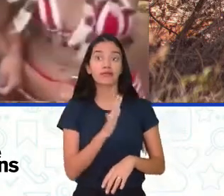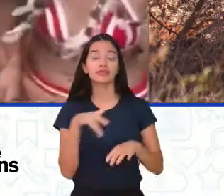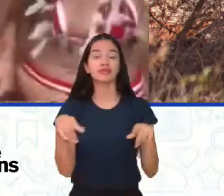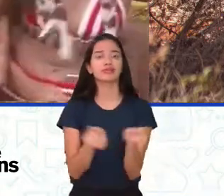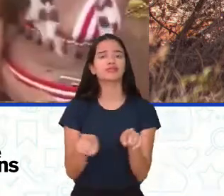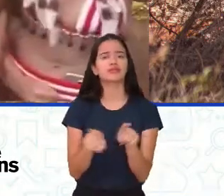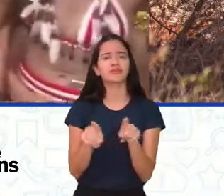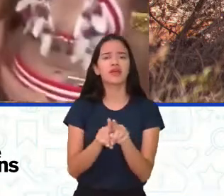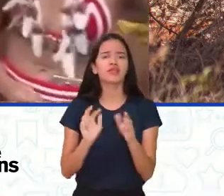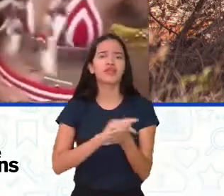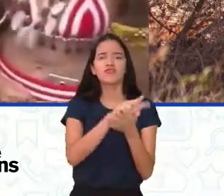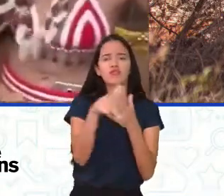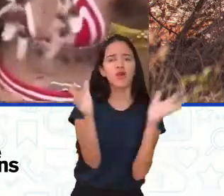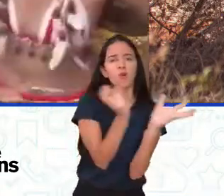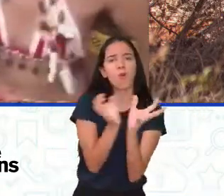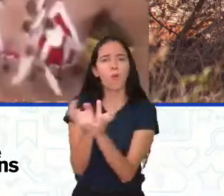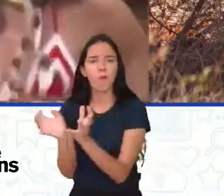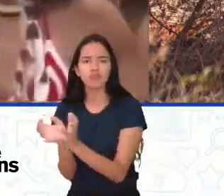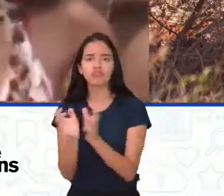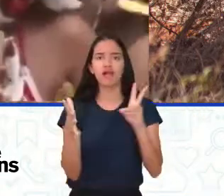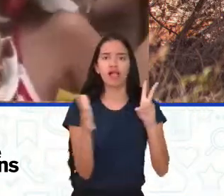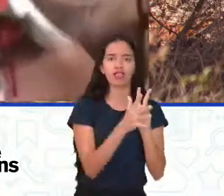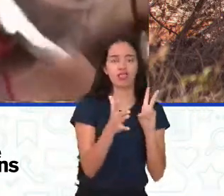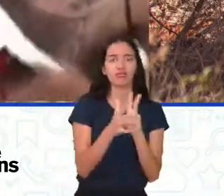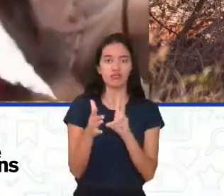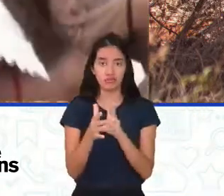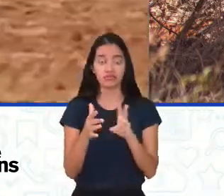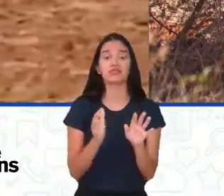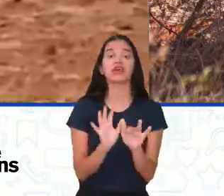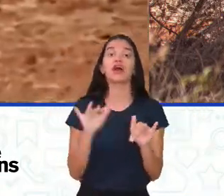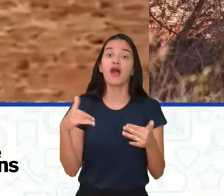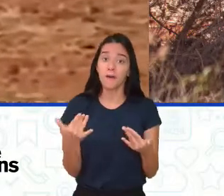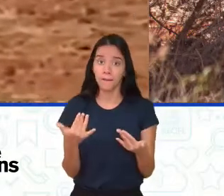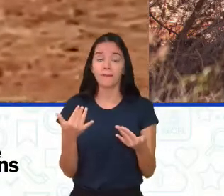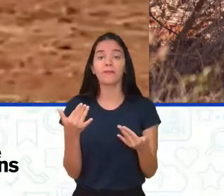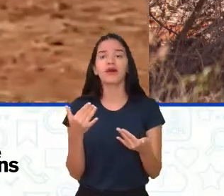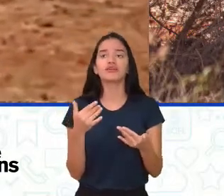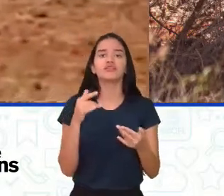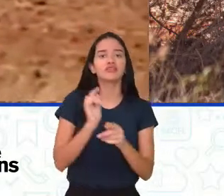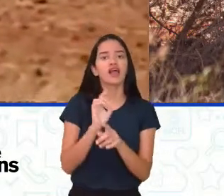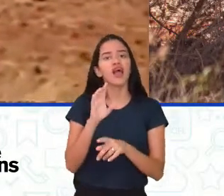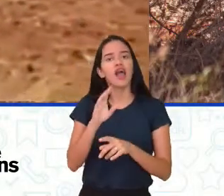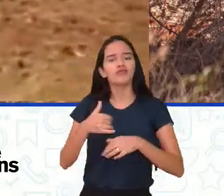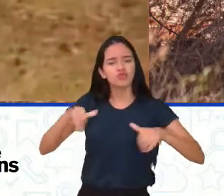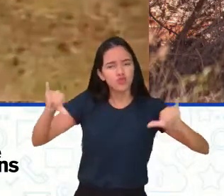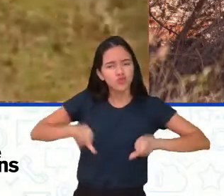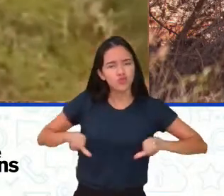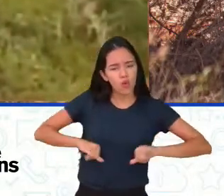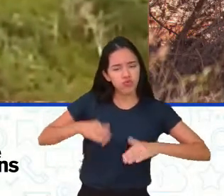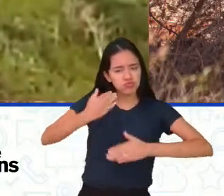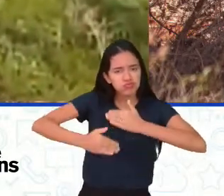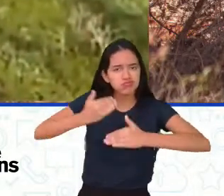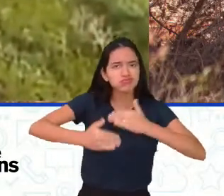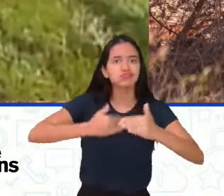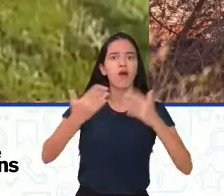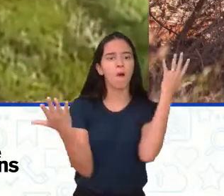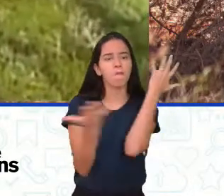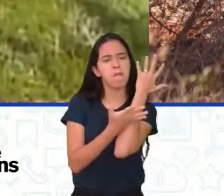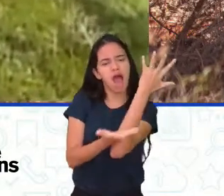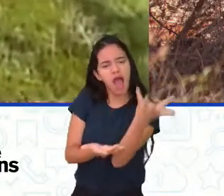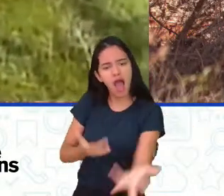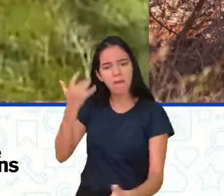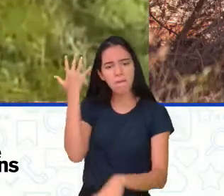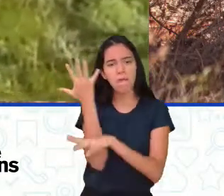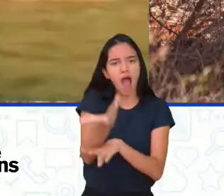sustenta diversas comunidades indígenas e quilombolas. No entanto, esse bioma sofre com o avanço do desmatamento,